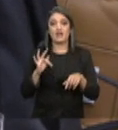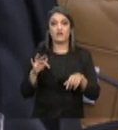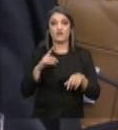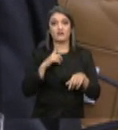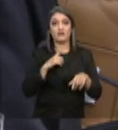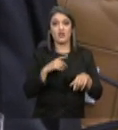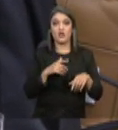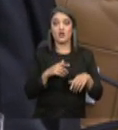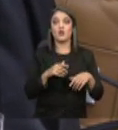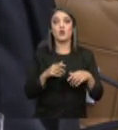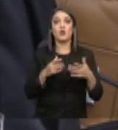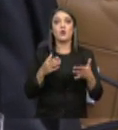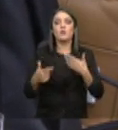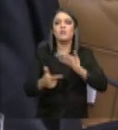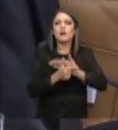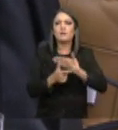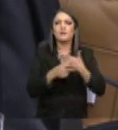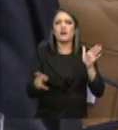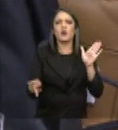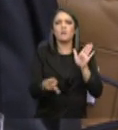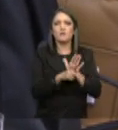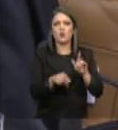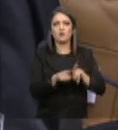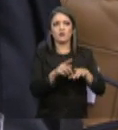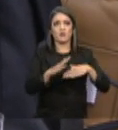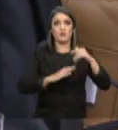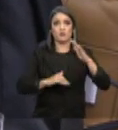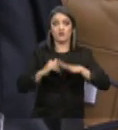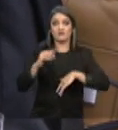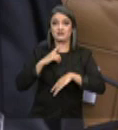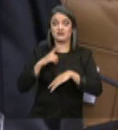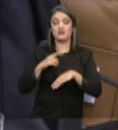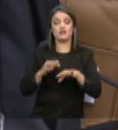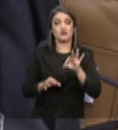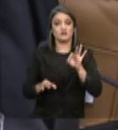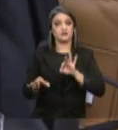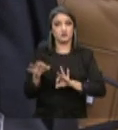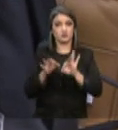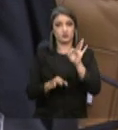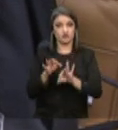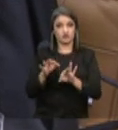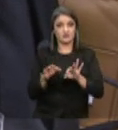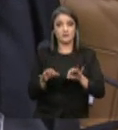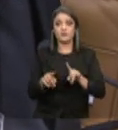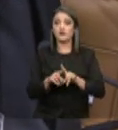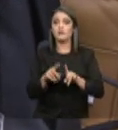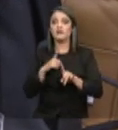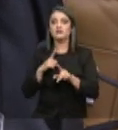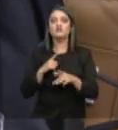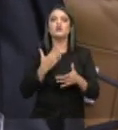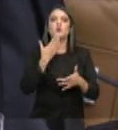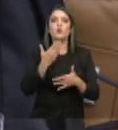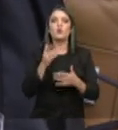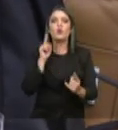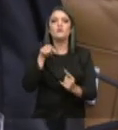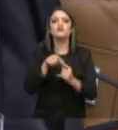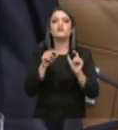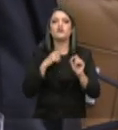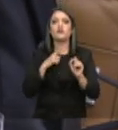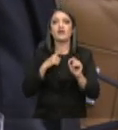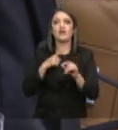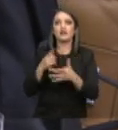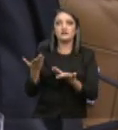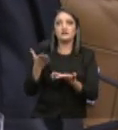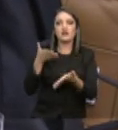própria a proficiência constitucional dessa judicatura pretendia demarcar a legítima fronteira